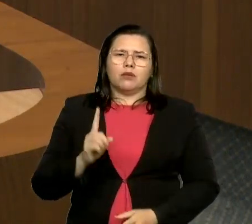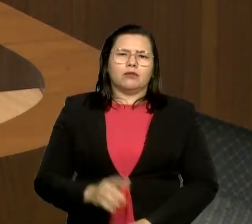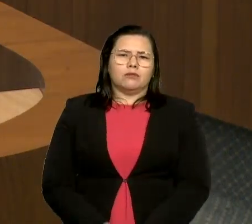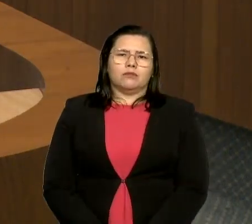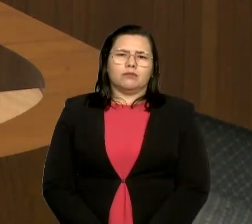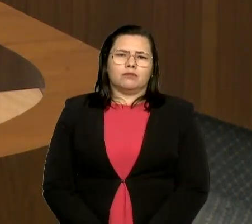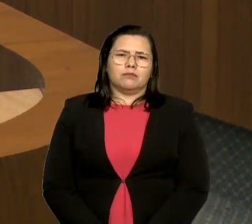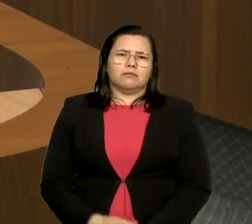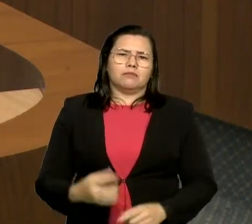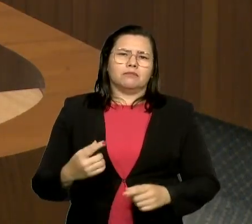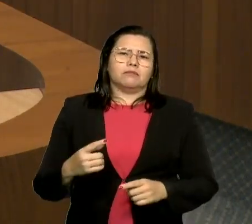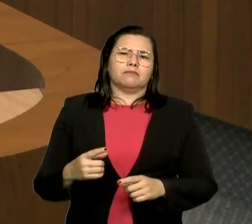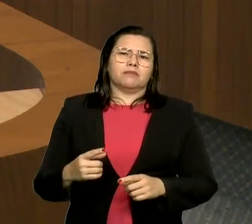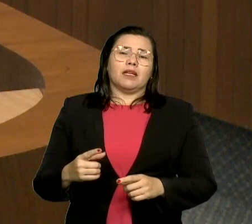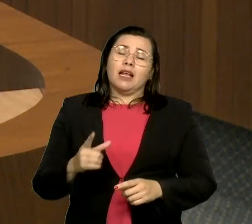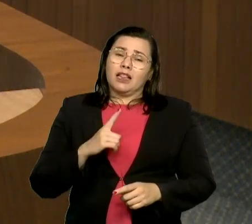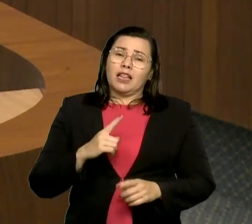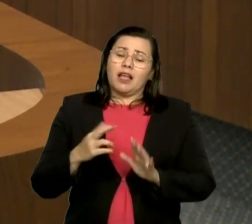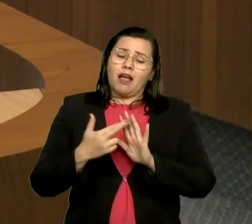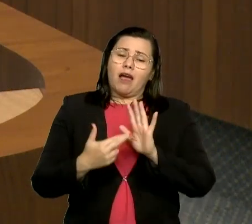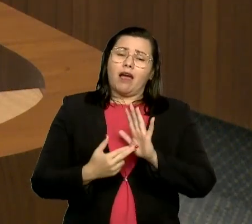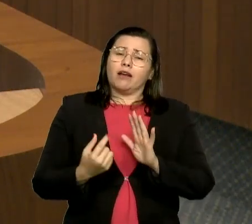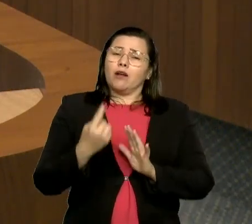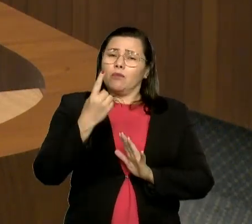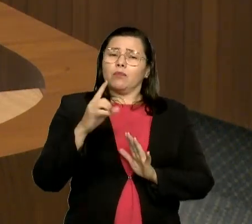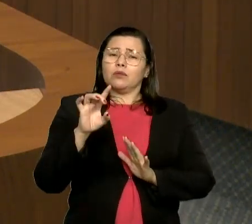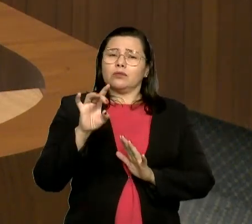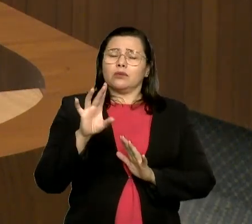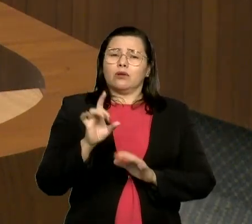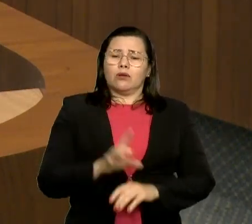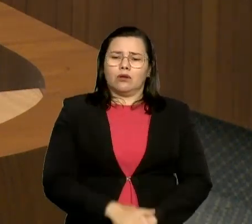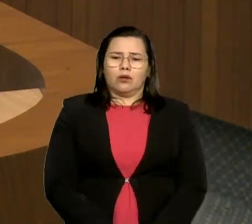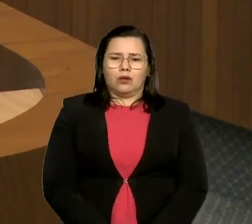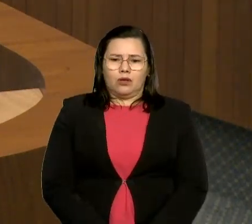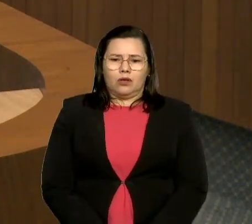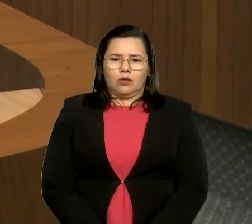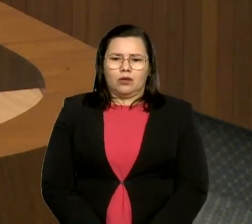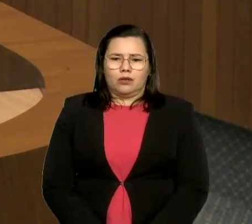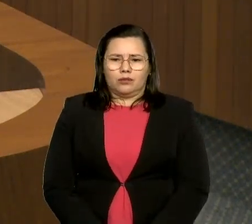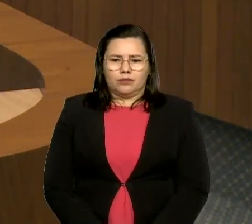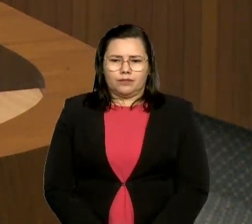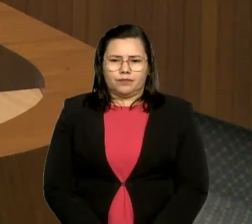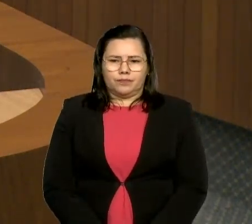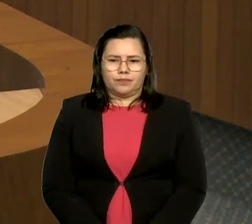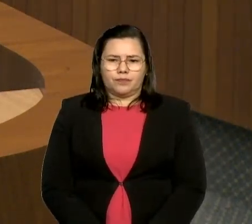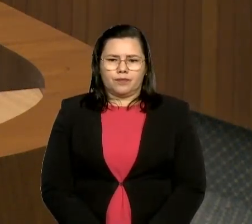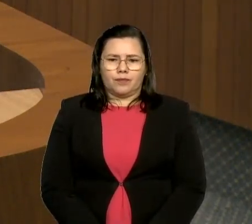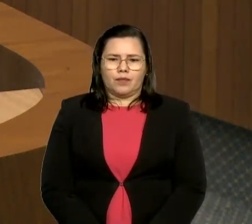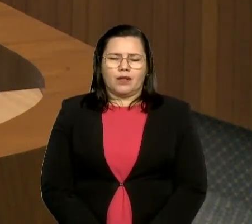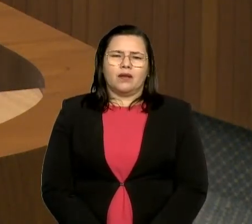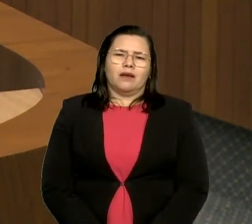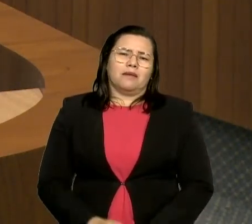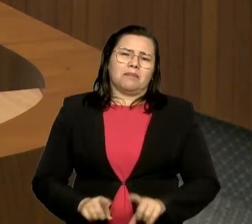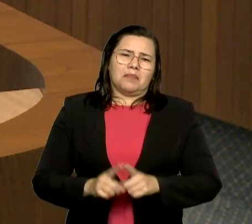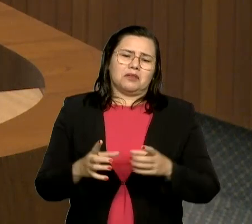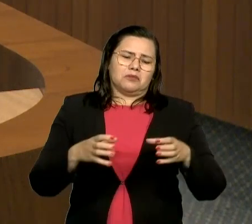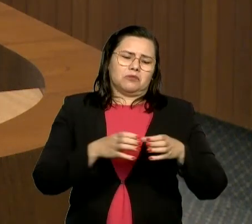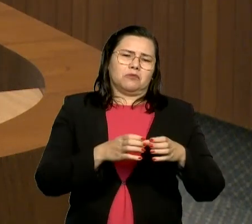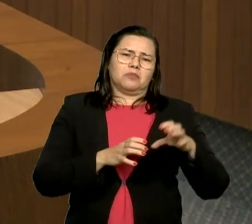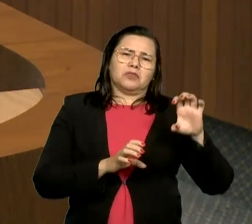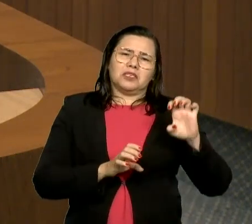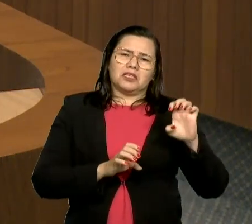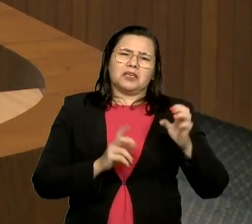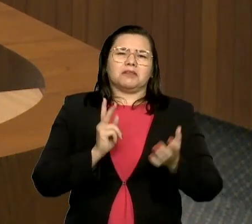diferentes, com formas diferentes, distinguindo de maneira severa, brutal, quem é aliado e quem é adversário. E